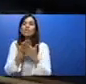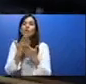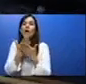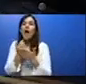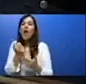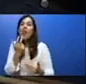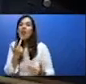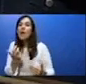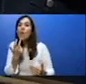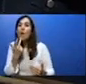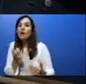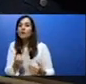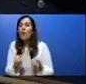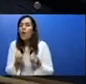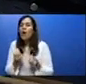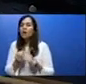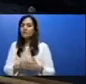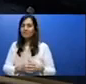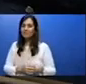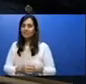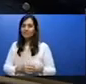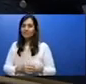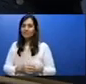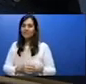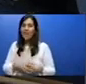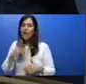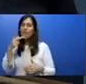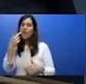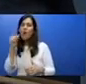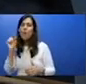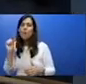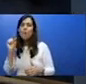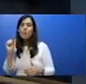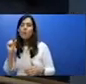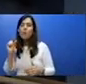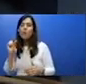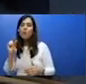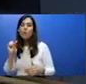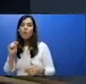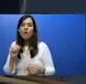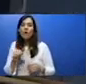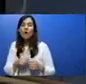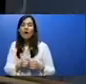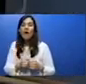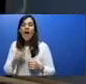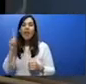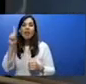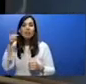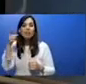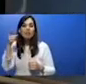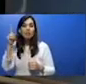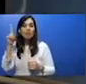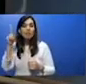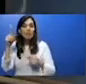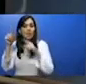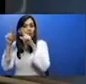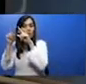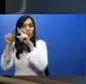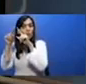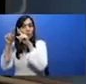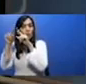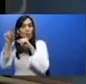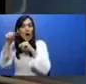estudar a língua. Nós vamos falar um pouquinho sobre acentuação, tá?